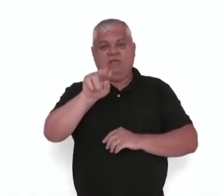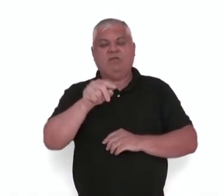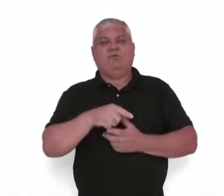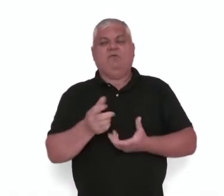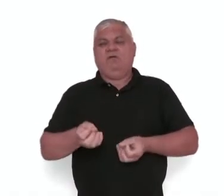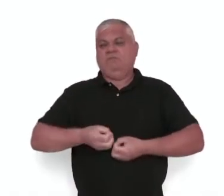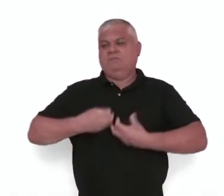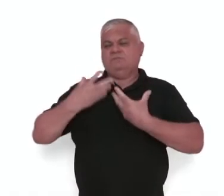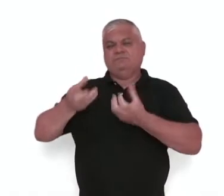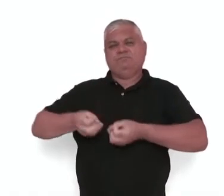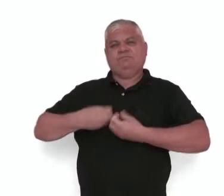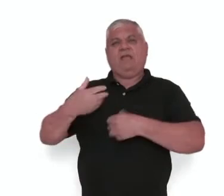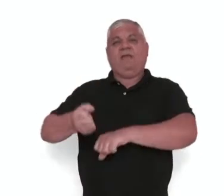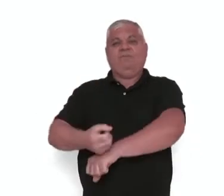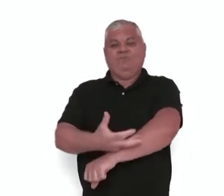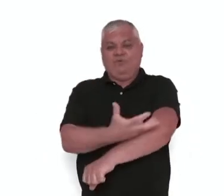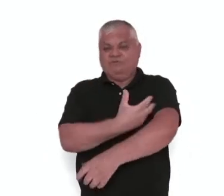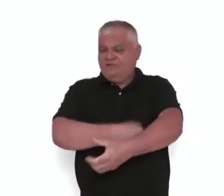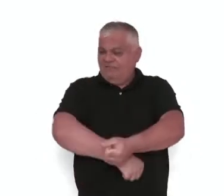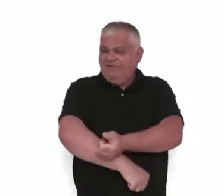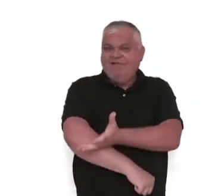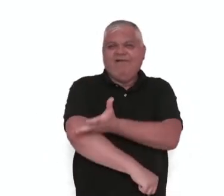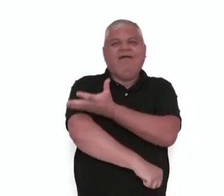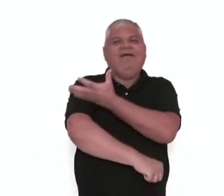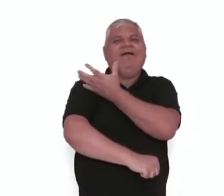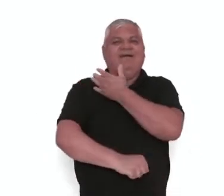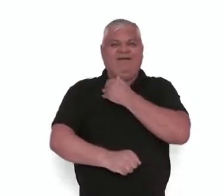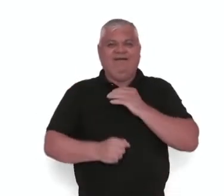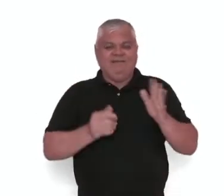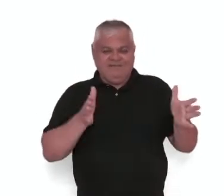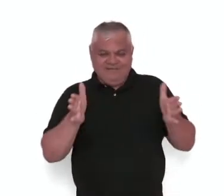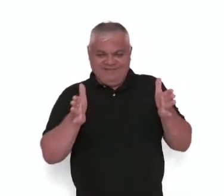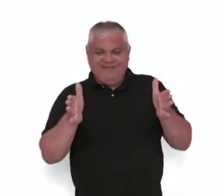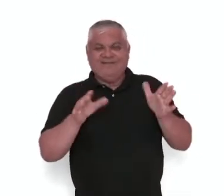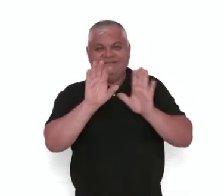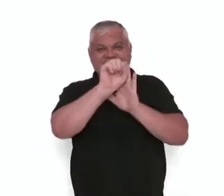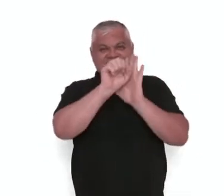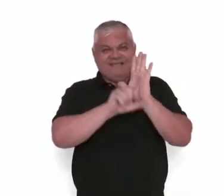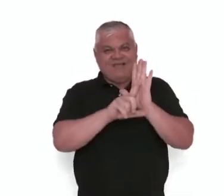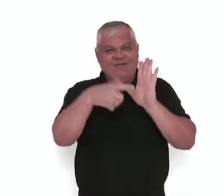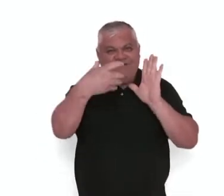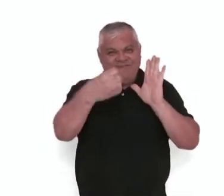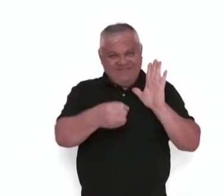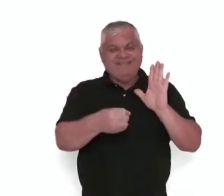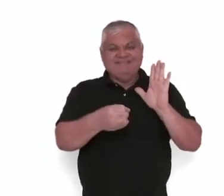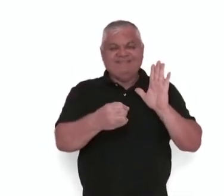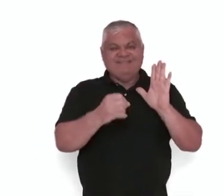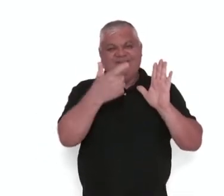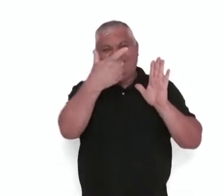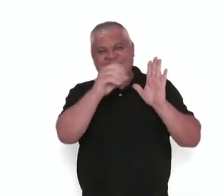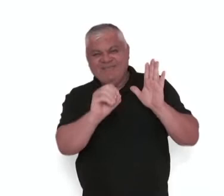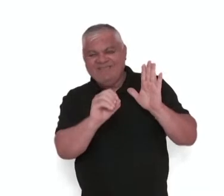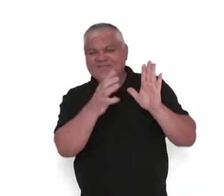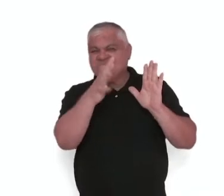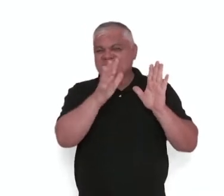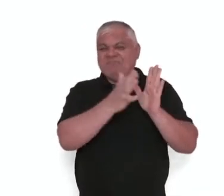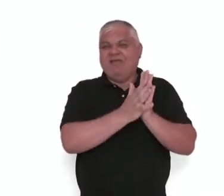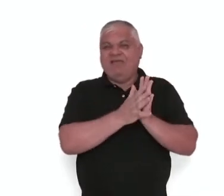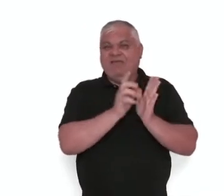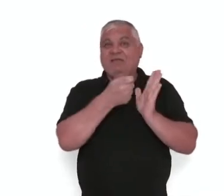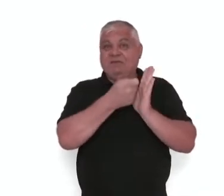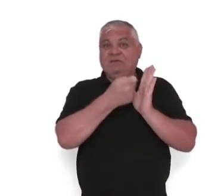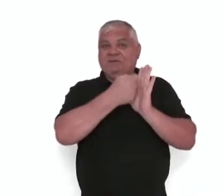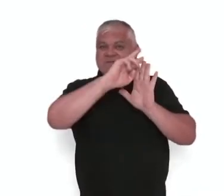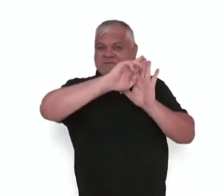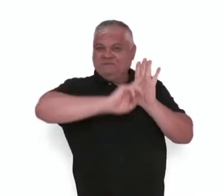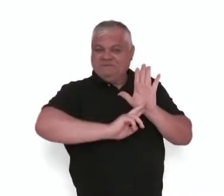alma e as emoções, até o início do século XX, os poemas em geral obedeciam a um rigor métrico.